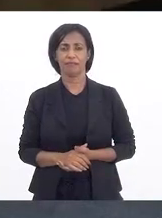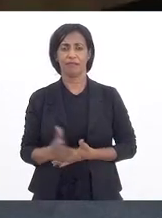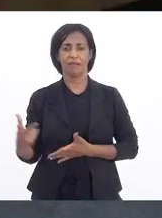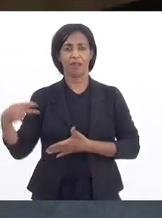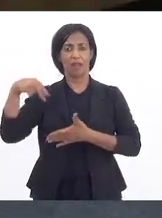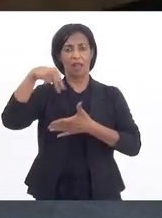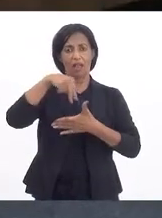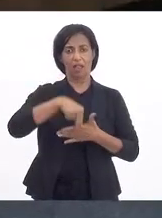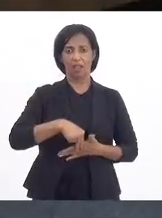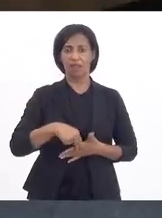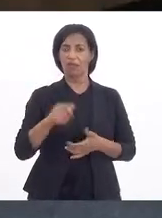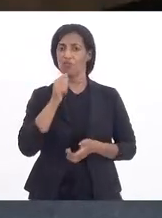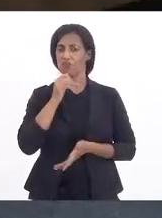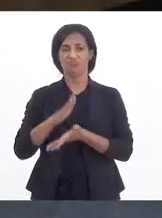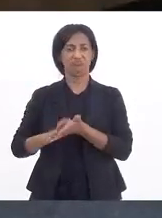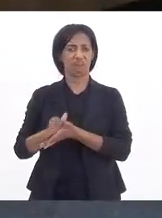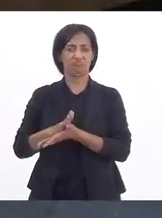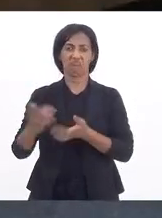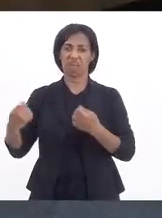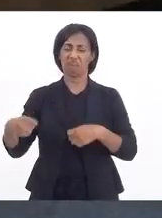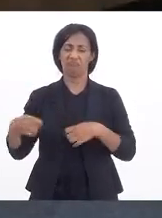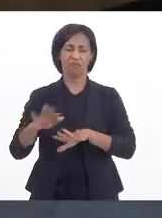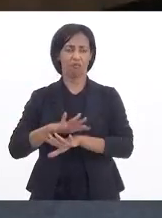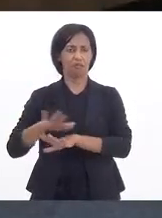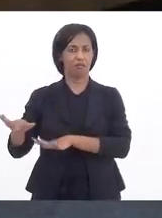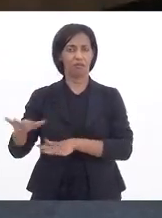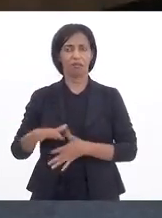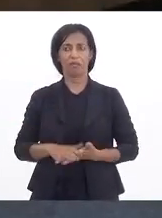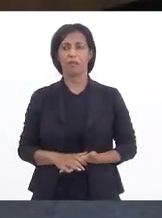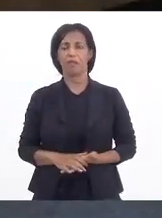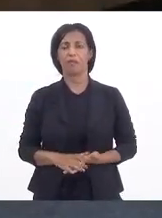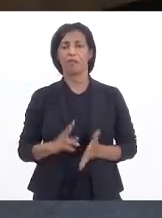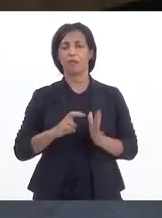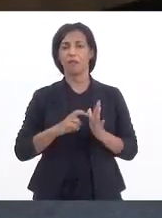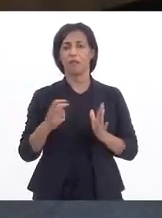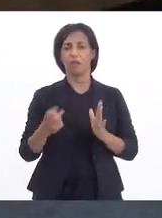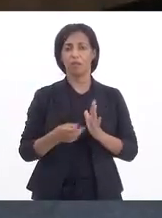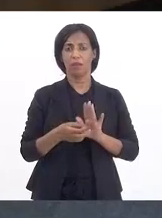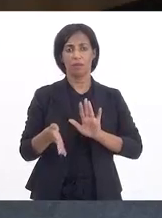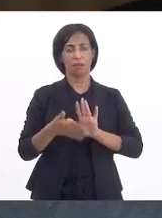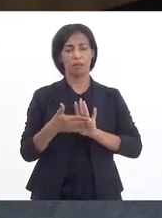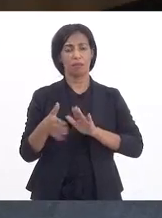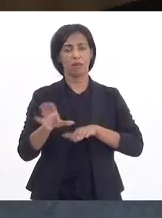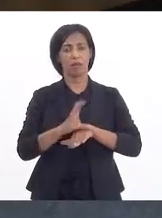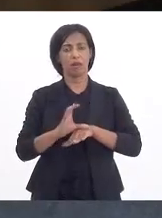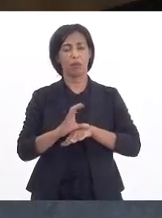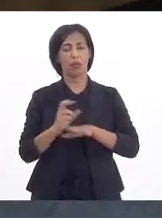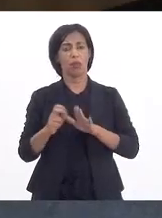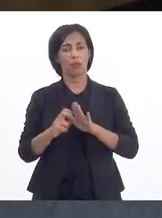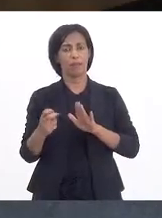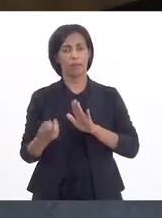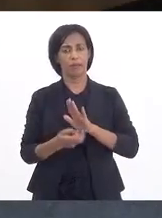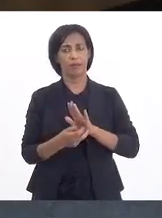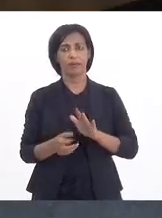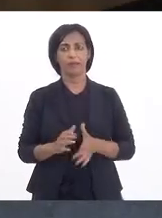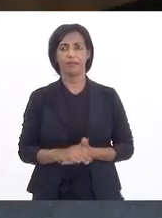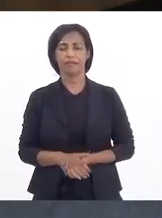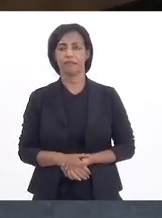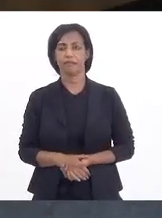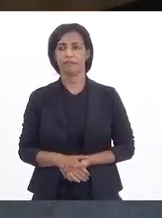arquivo portanto não há mais necessidade de anexação Pois é porque receber emendas meu aparecer pela consolidade com emendas